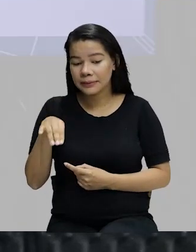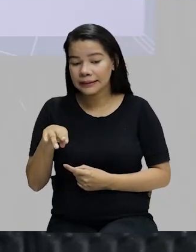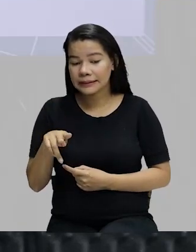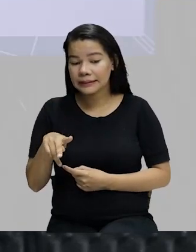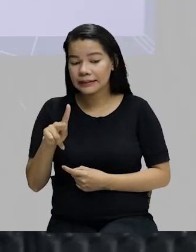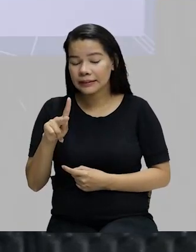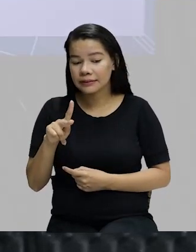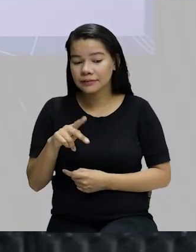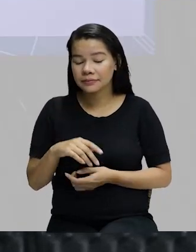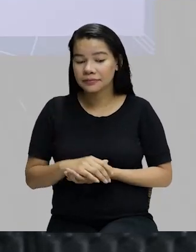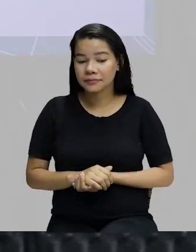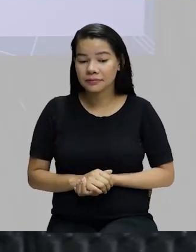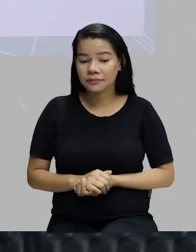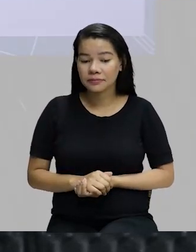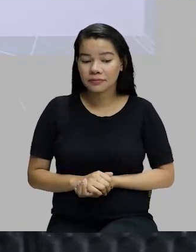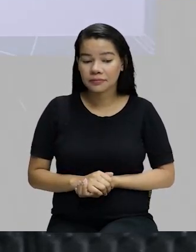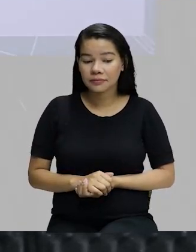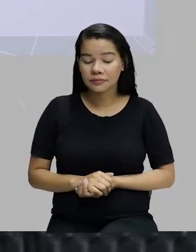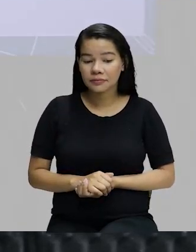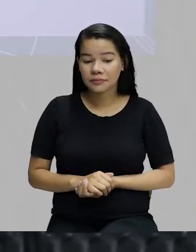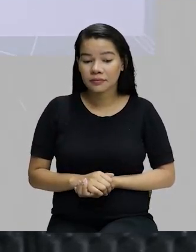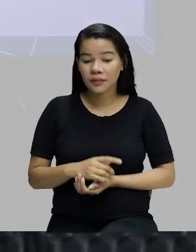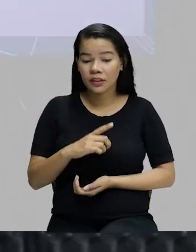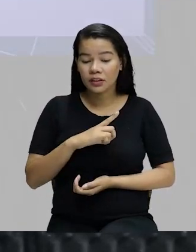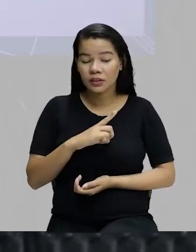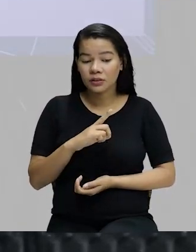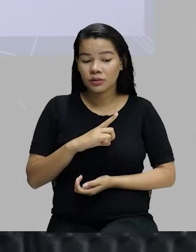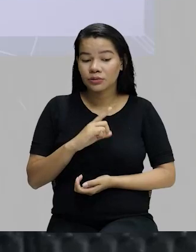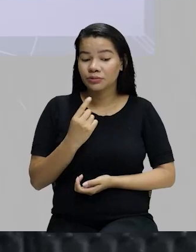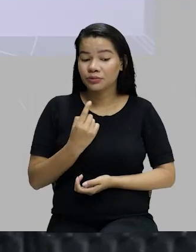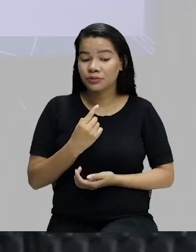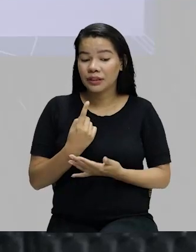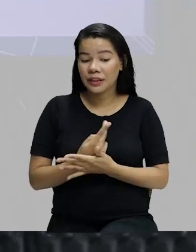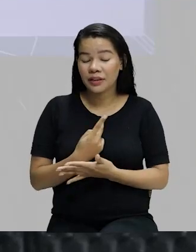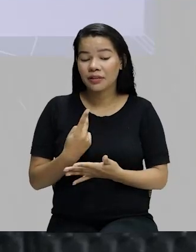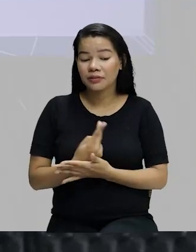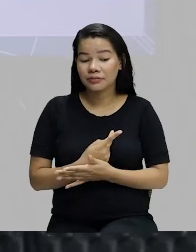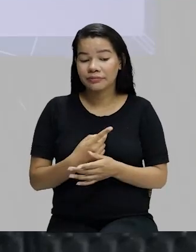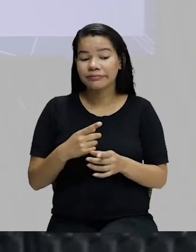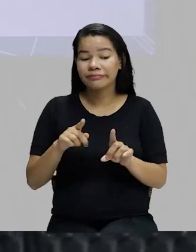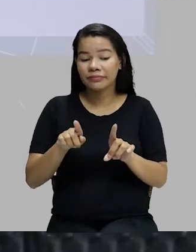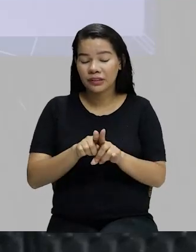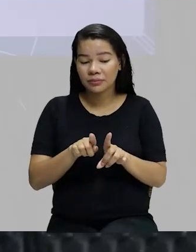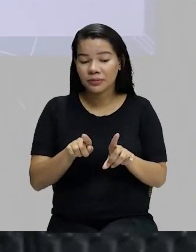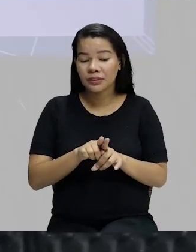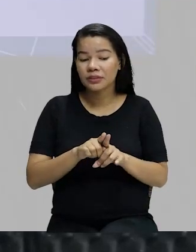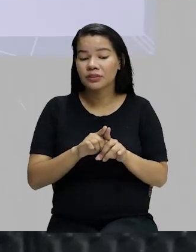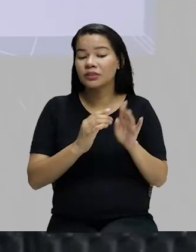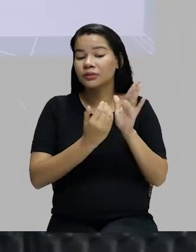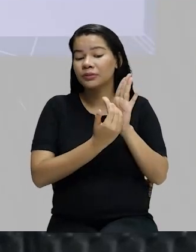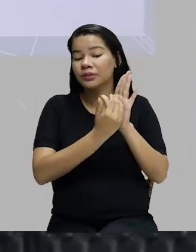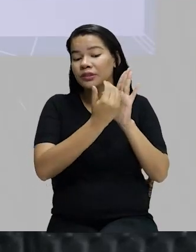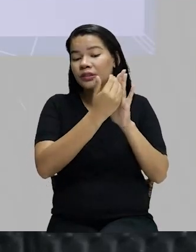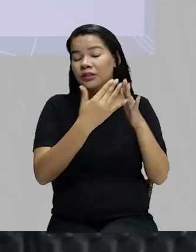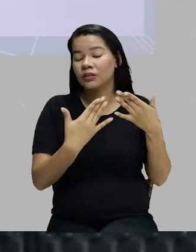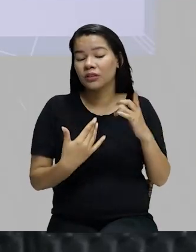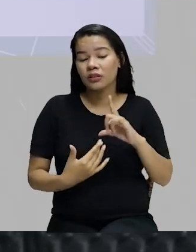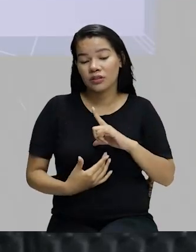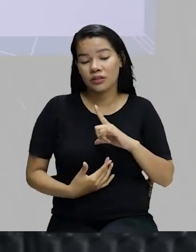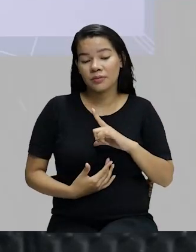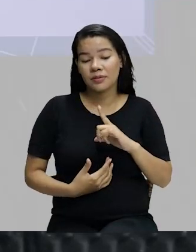dessa usina, a usina de Chernobyl, tinham um grave erro no seu projeto. Então, nós temos a falha humana